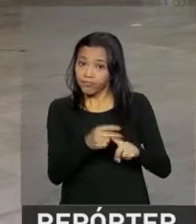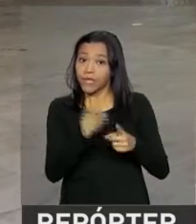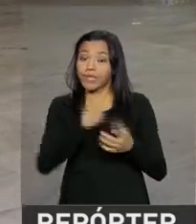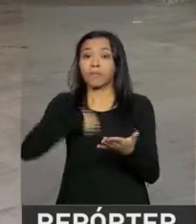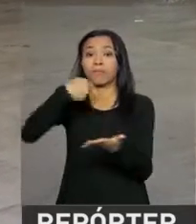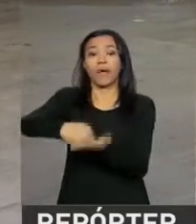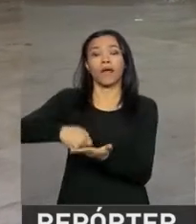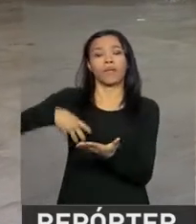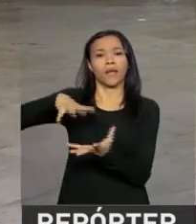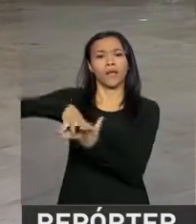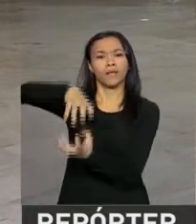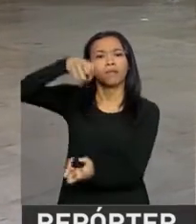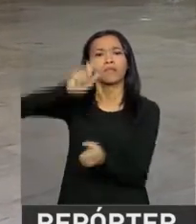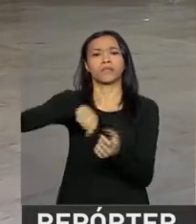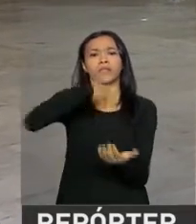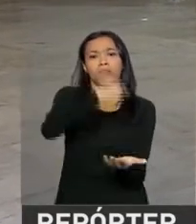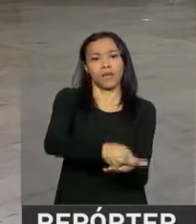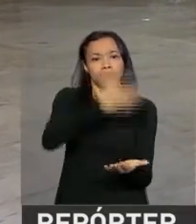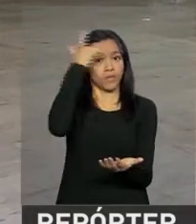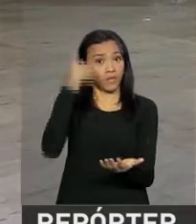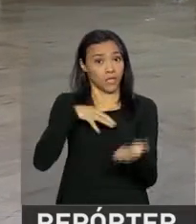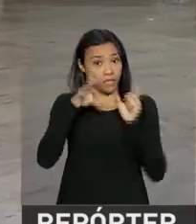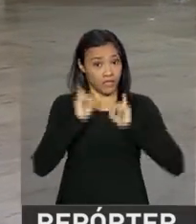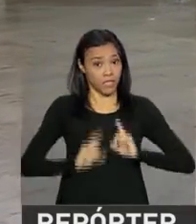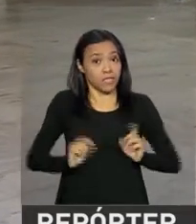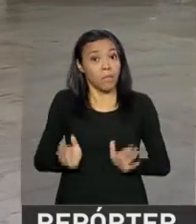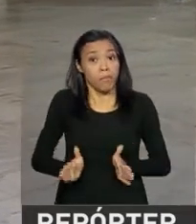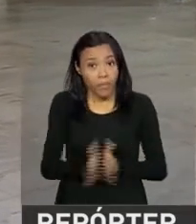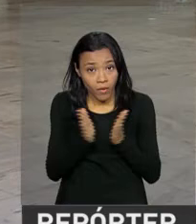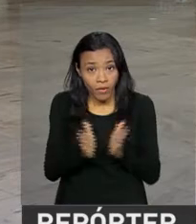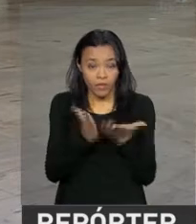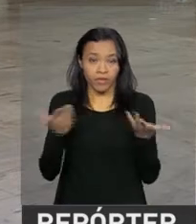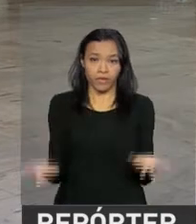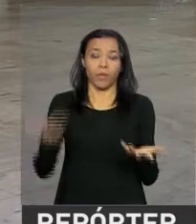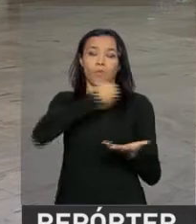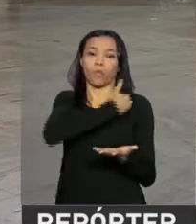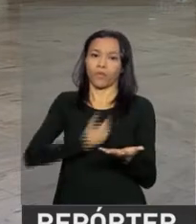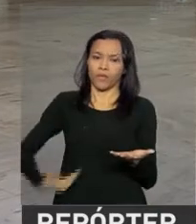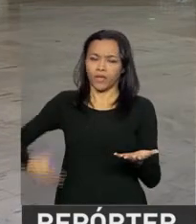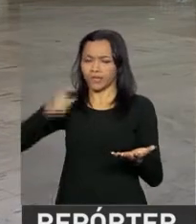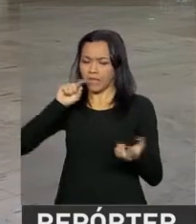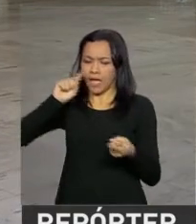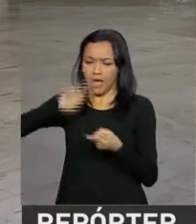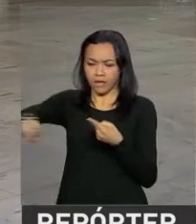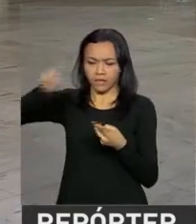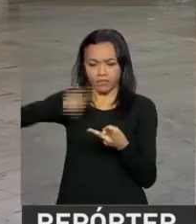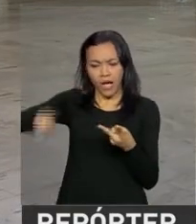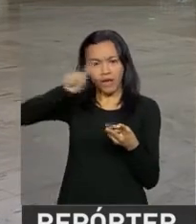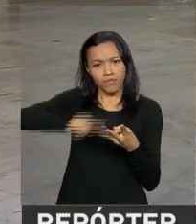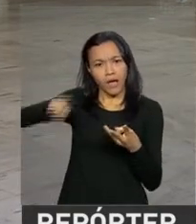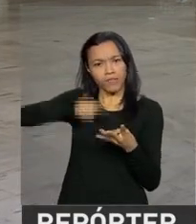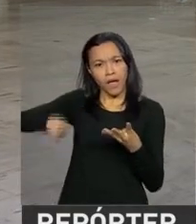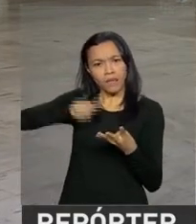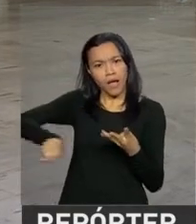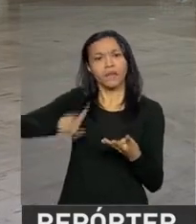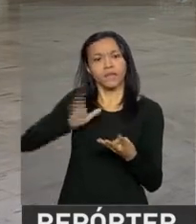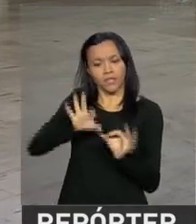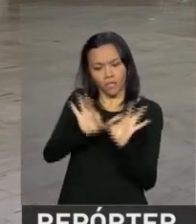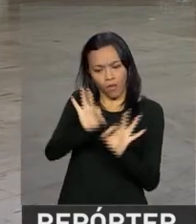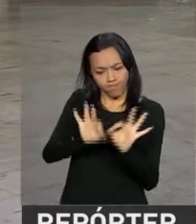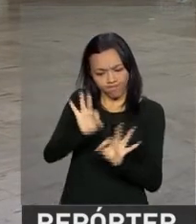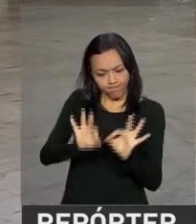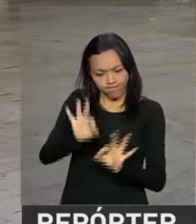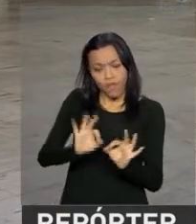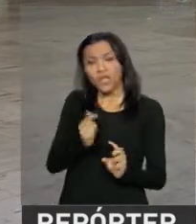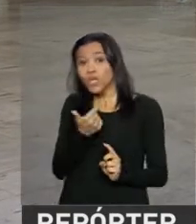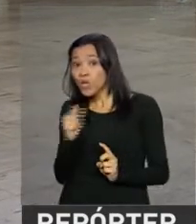idosos e também a pessoas com deficiência de baixa renda. O governo estima que essas medidas que já estão sendo implementadas e outras